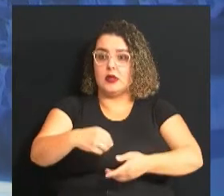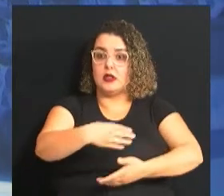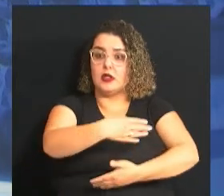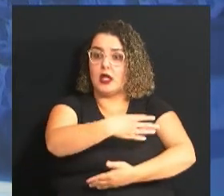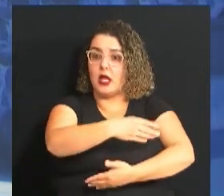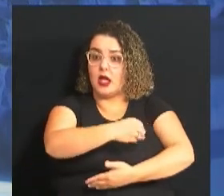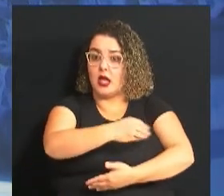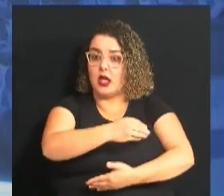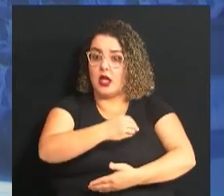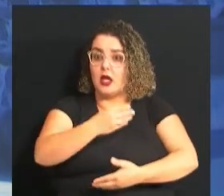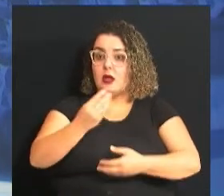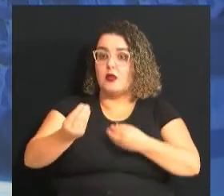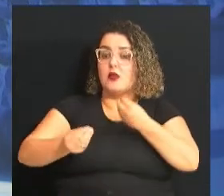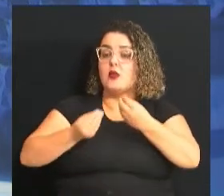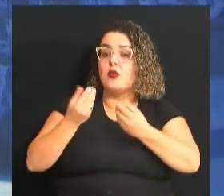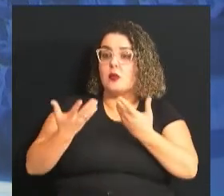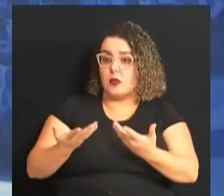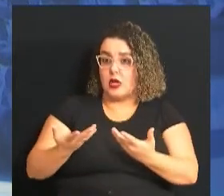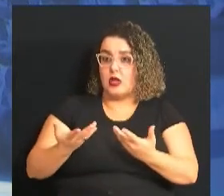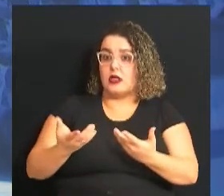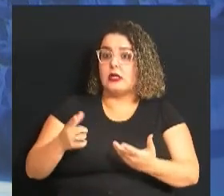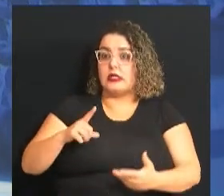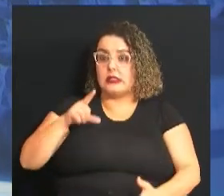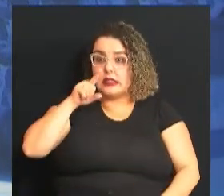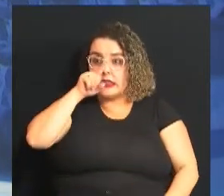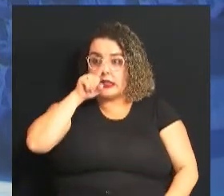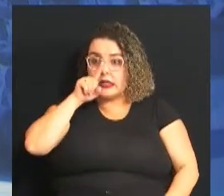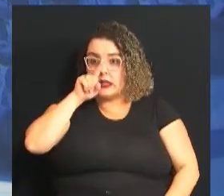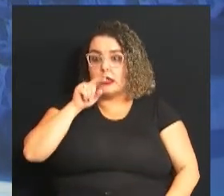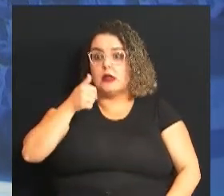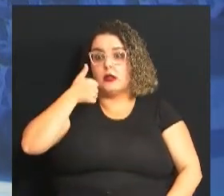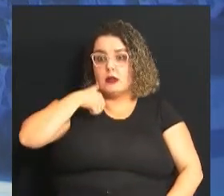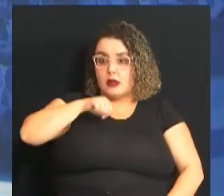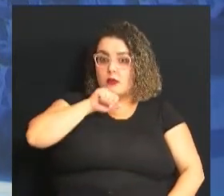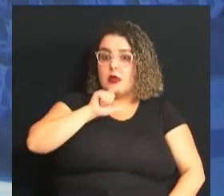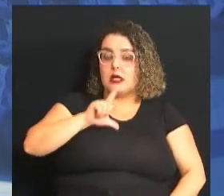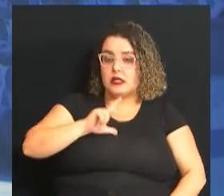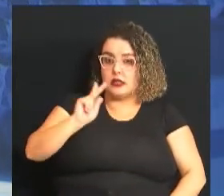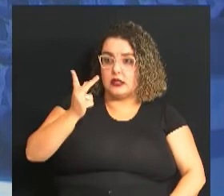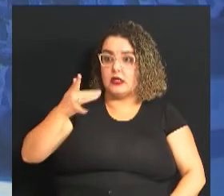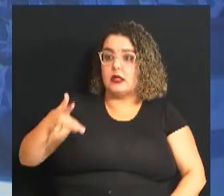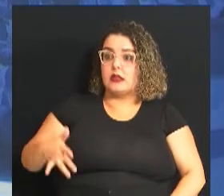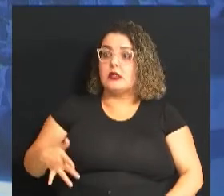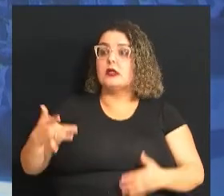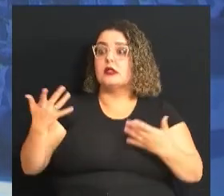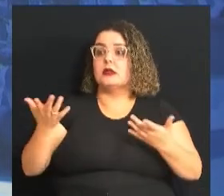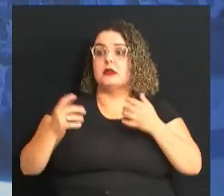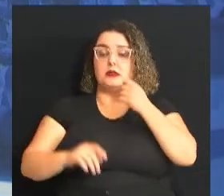amamentação? Tem algum risco? A mãe tem hepatite, e aí?